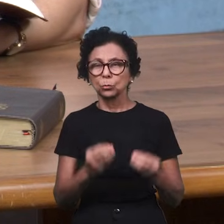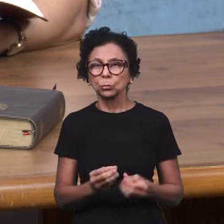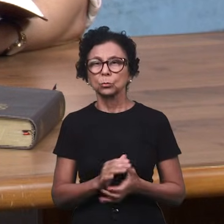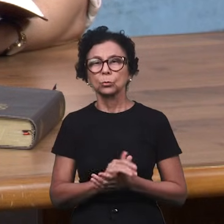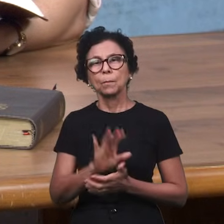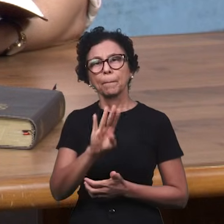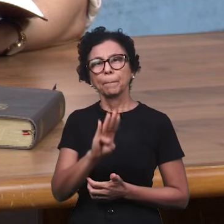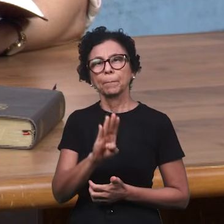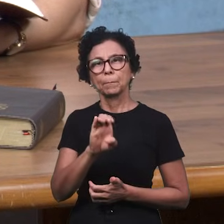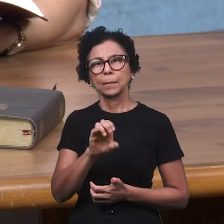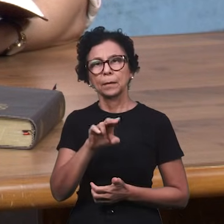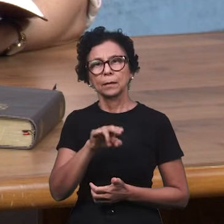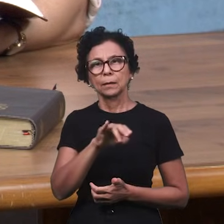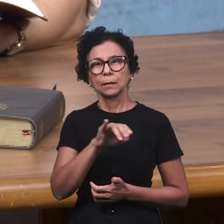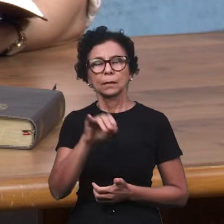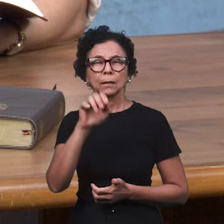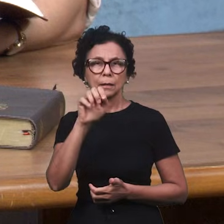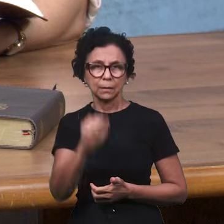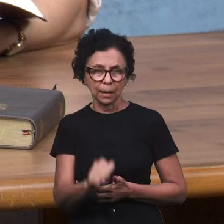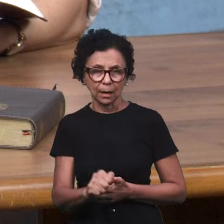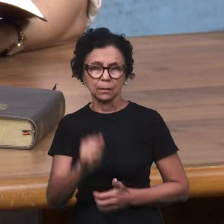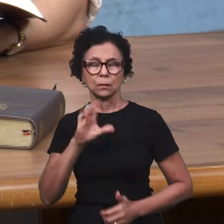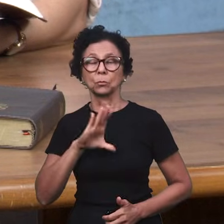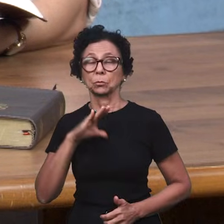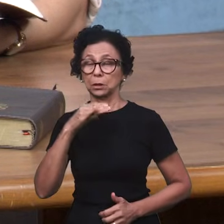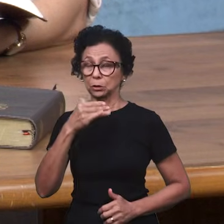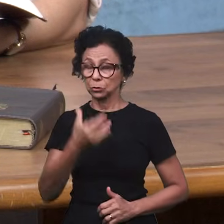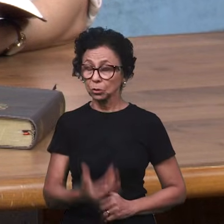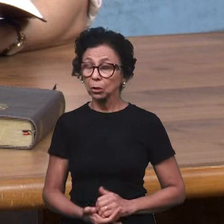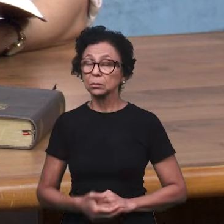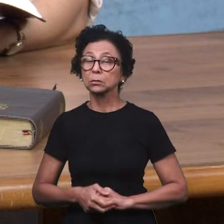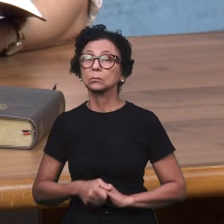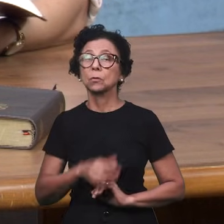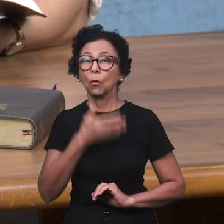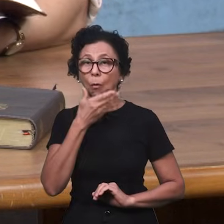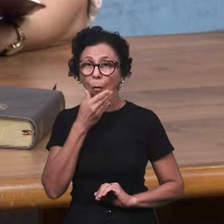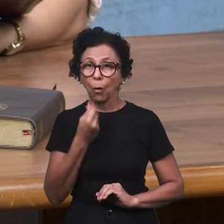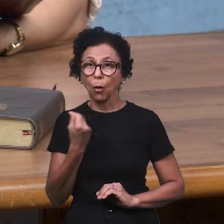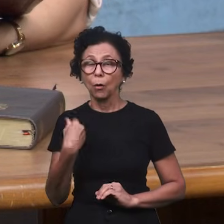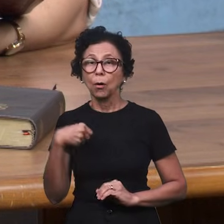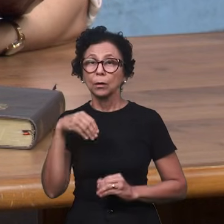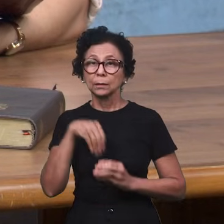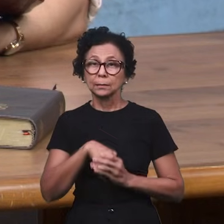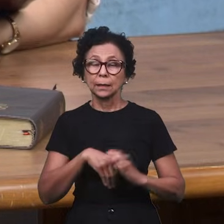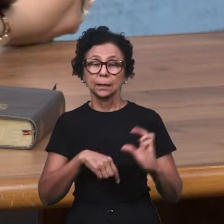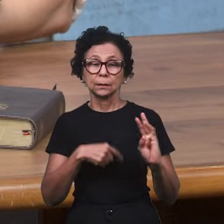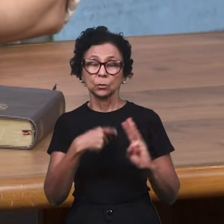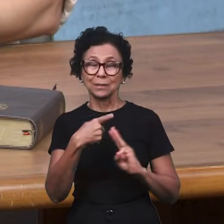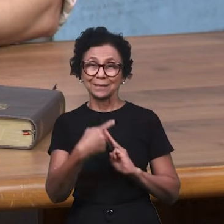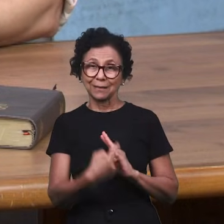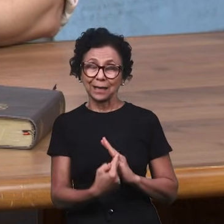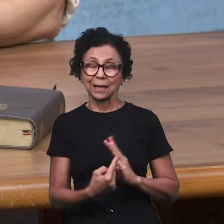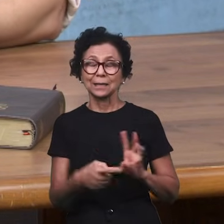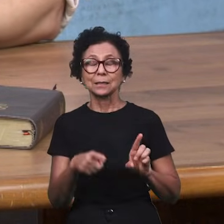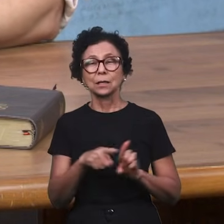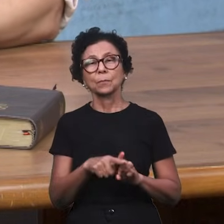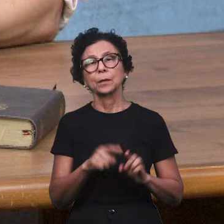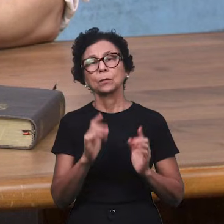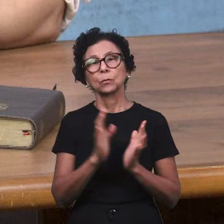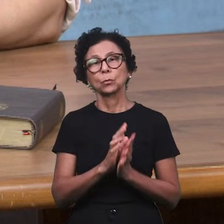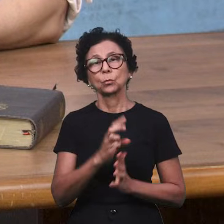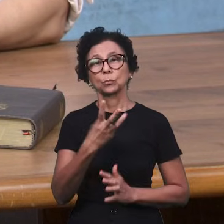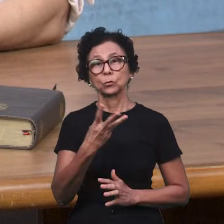teve nome entre aqueles 3 varões. Eis que dos 30 foi ele o